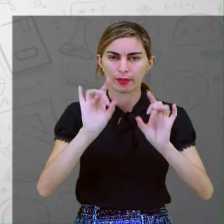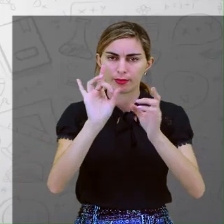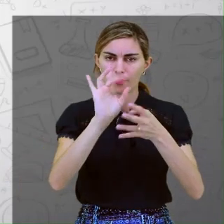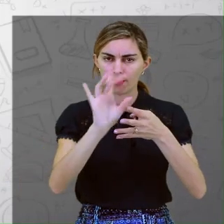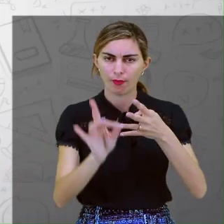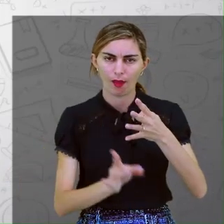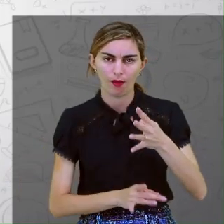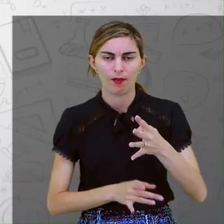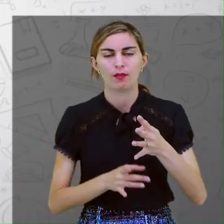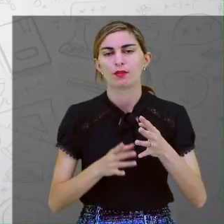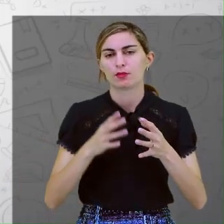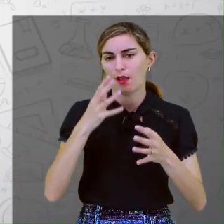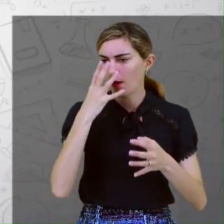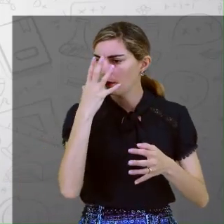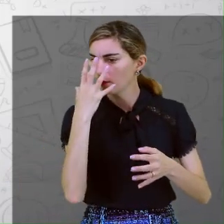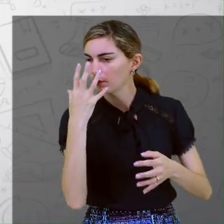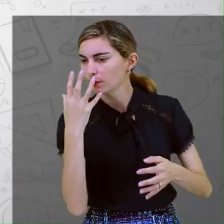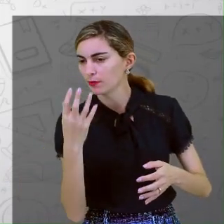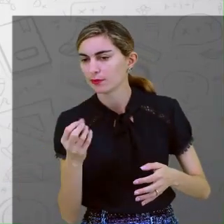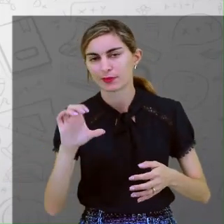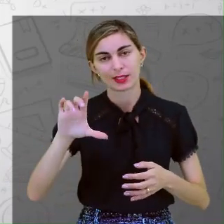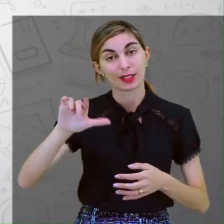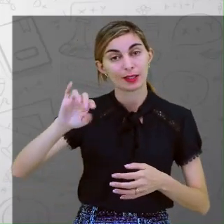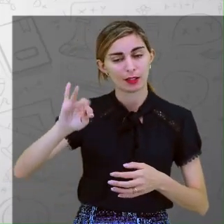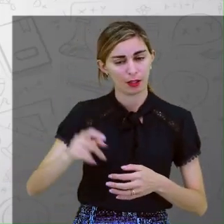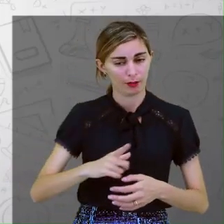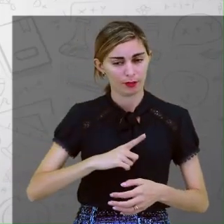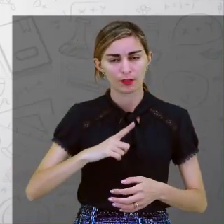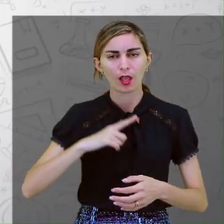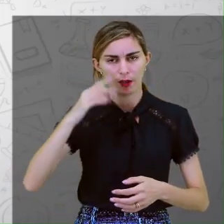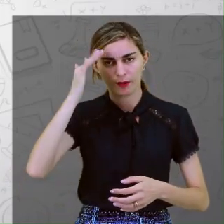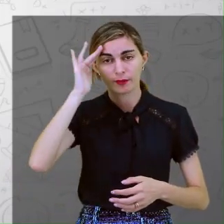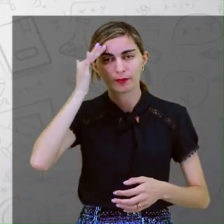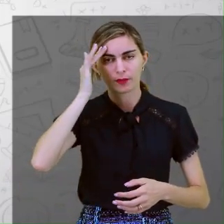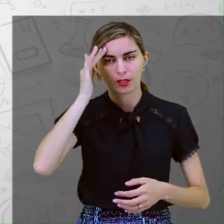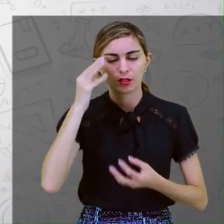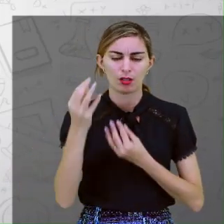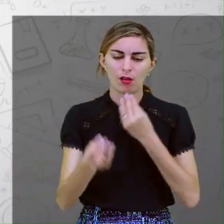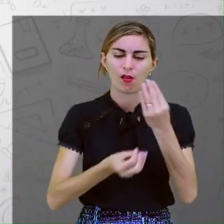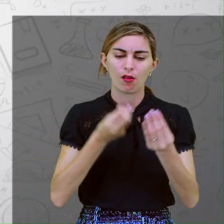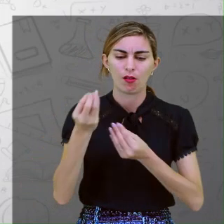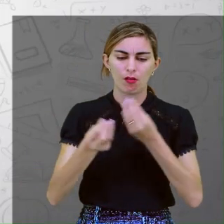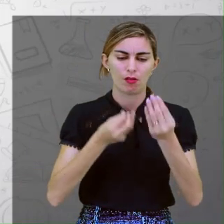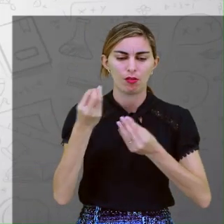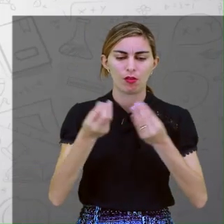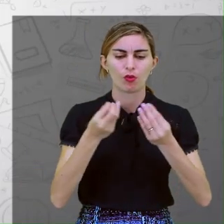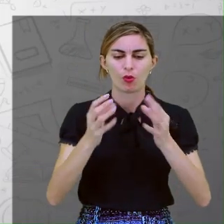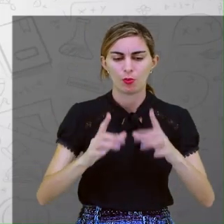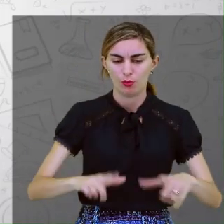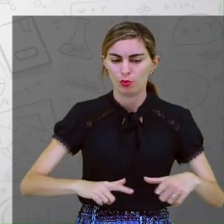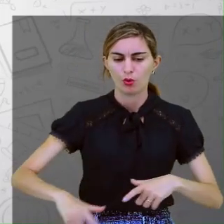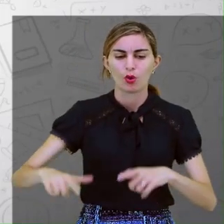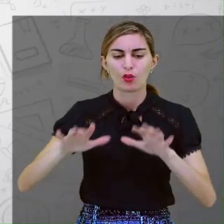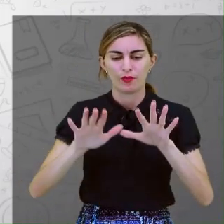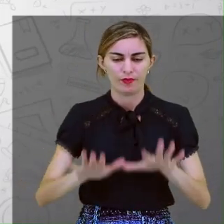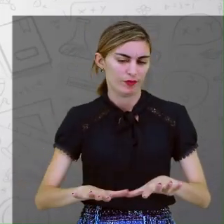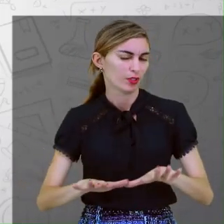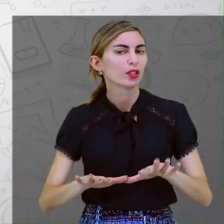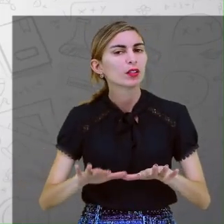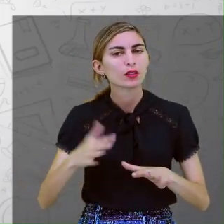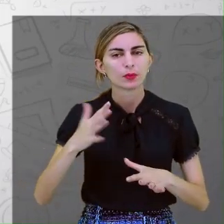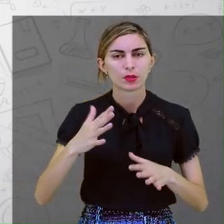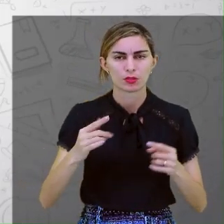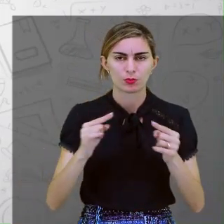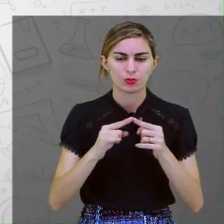ali chamem a atenção do cliente, para ele ter uma noção de como o ambiente vai ficar, né,